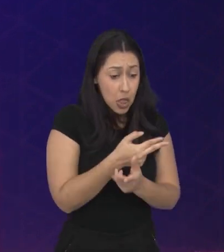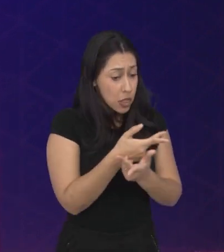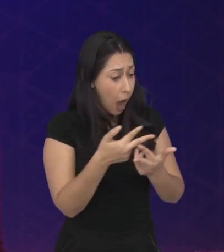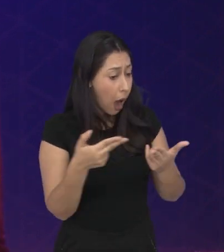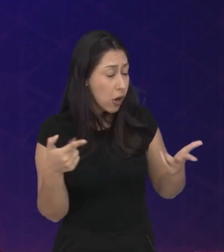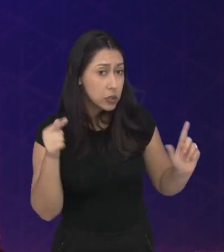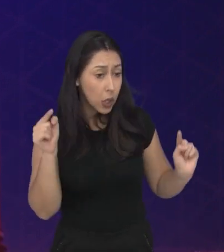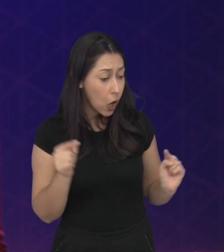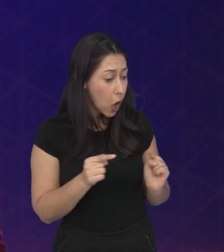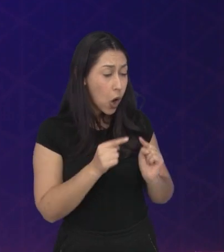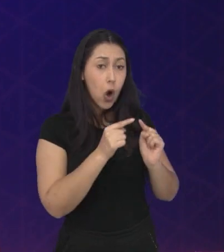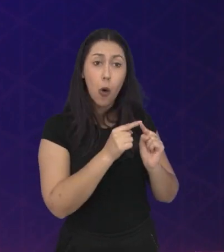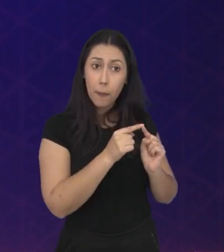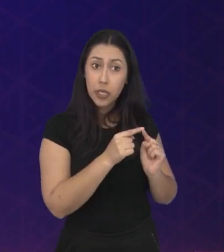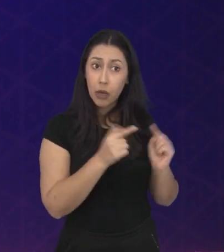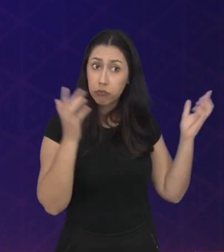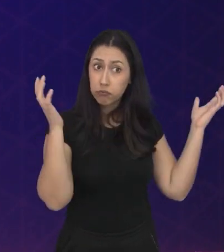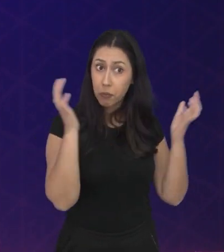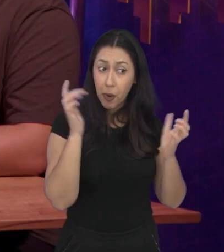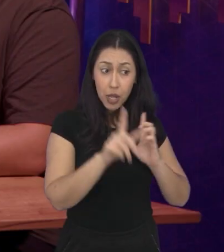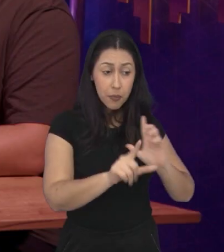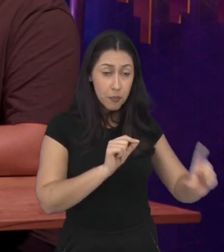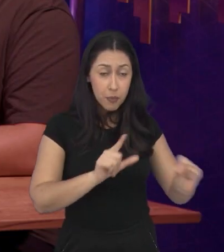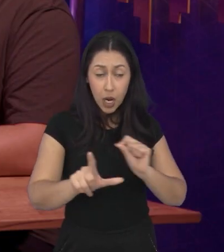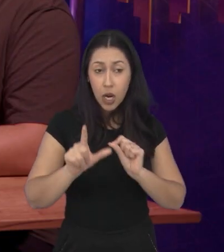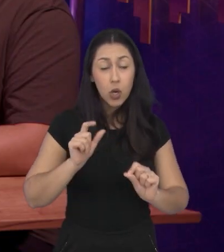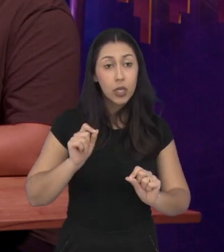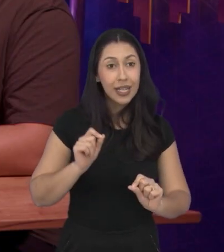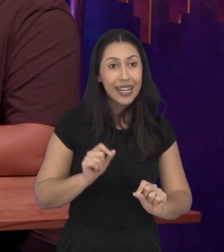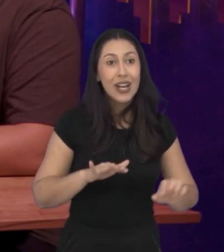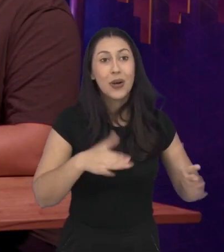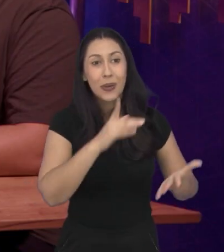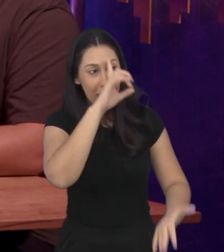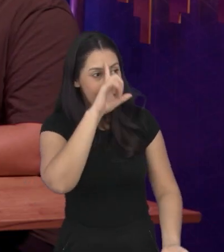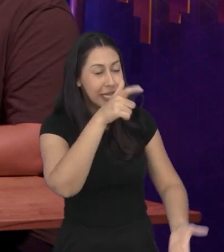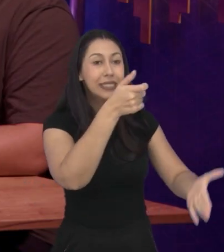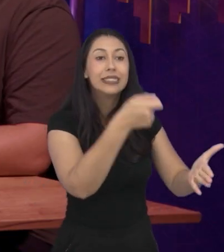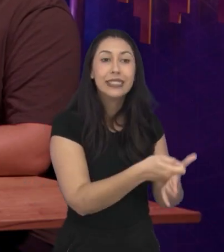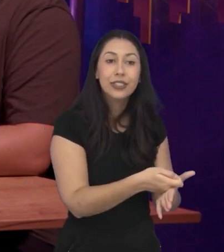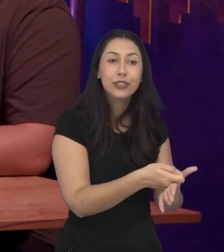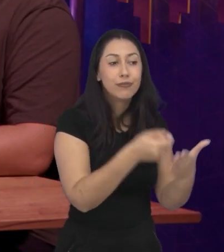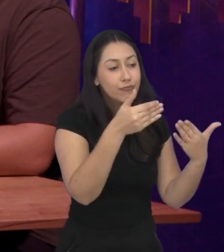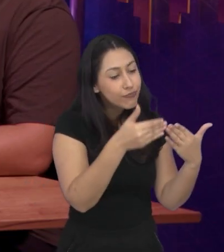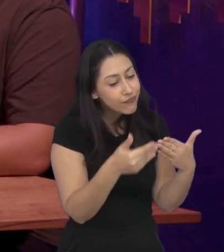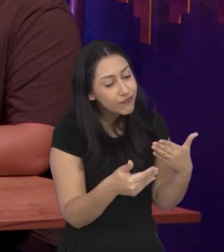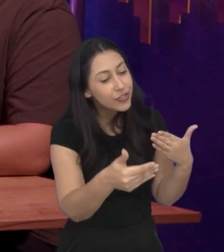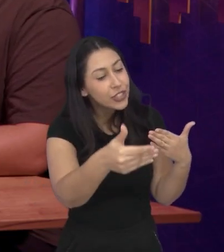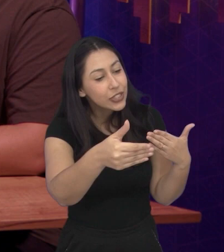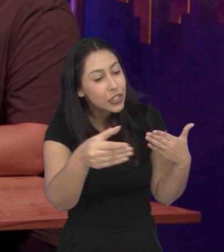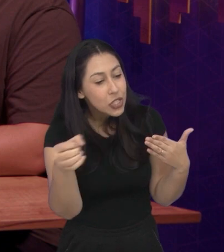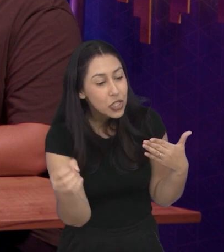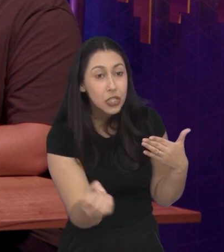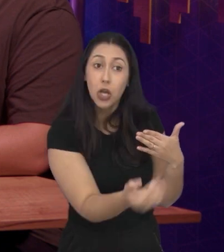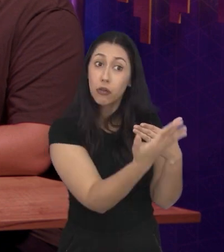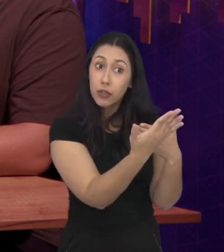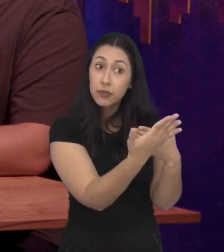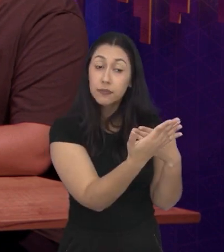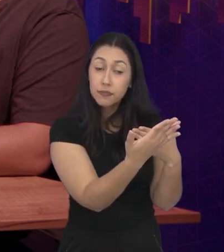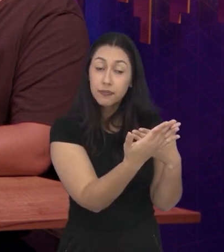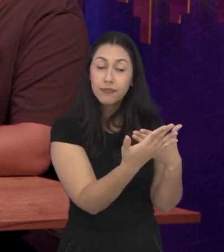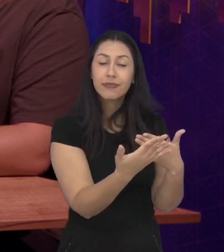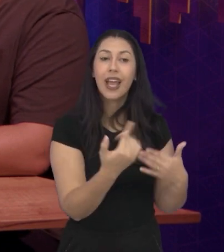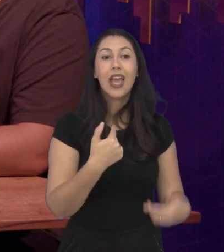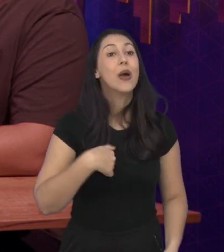tem relação direta com algumas escolhas que fizemos. Ou seja, cada opção que você faz dá origem a uma nova possibilidade na